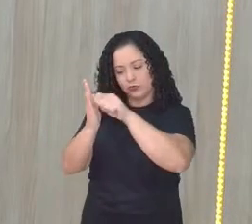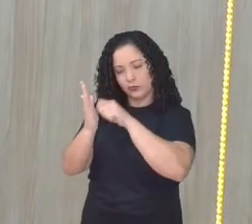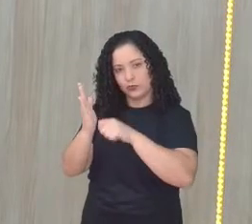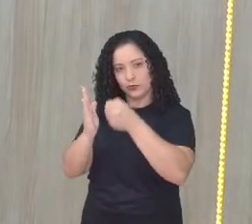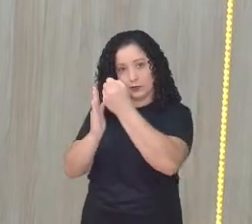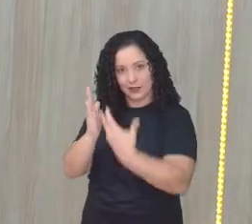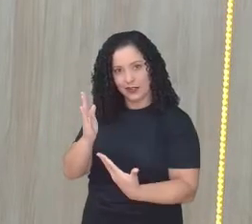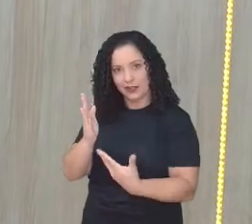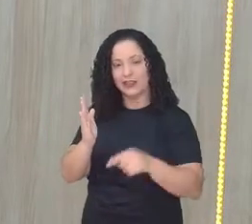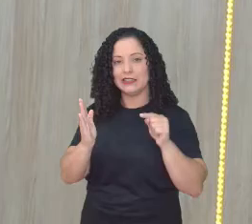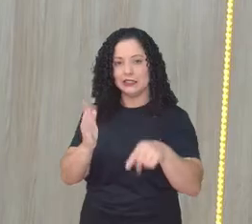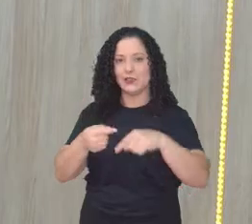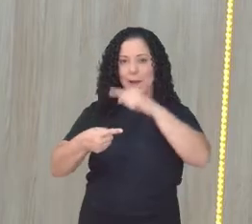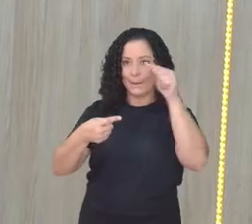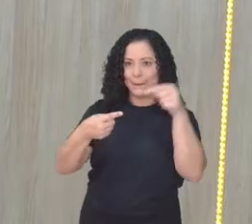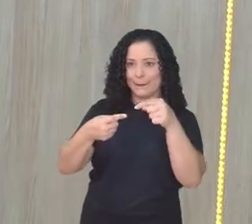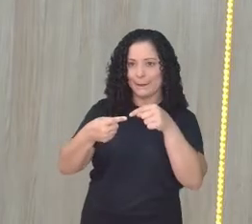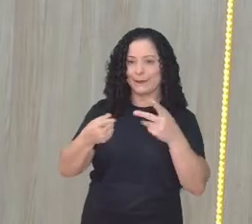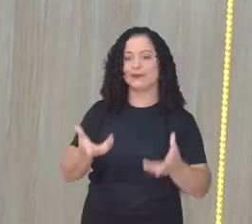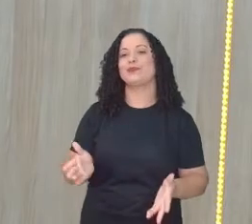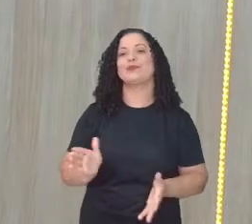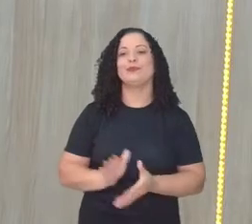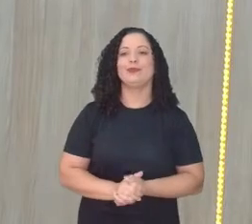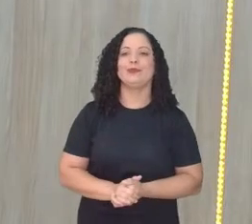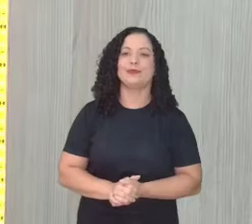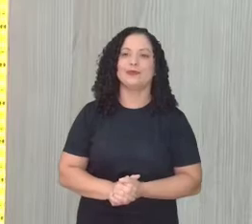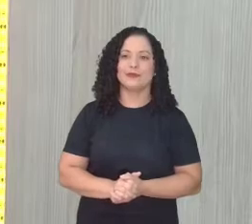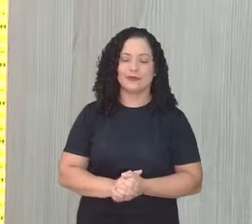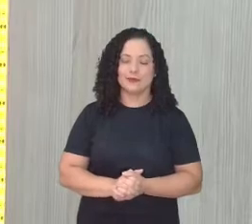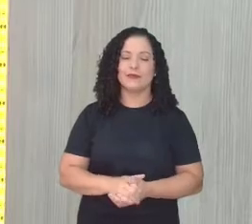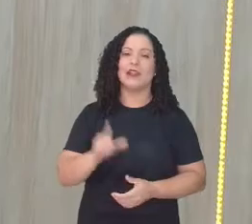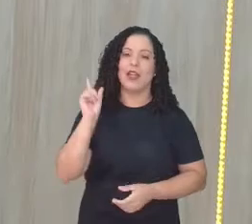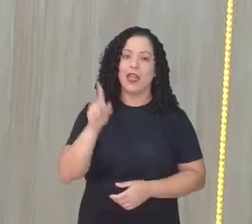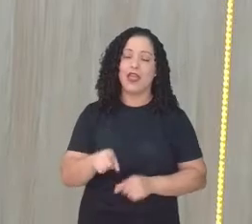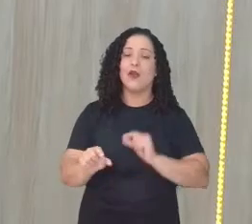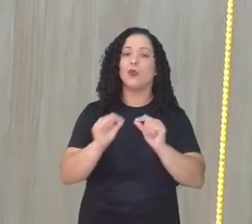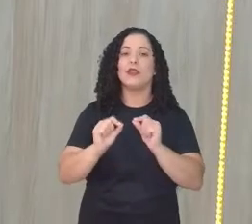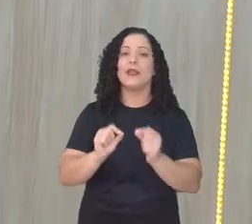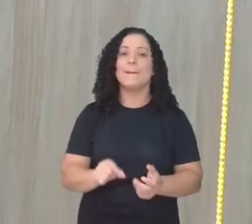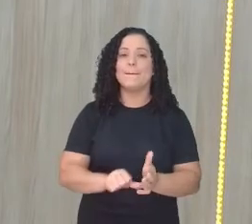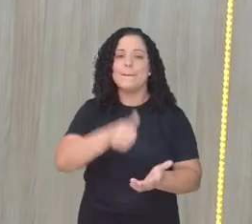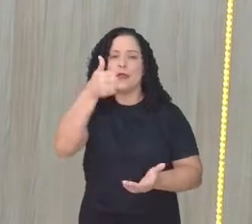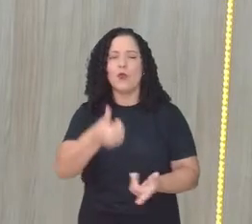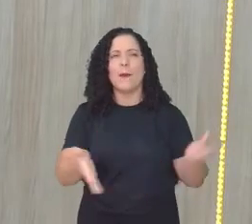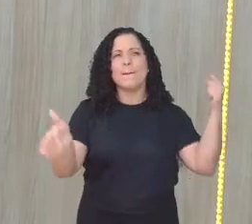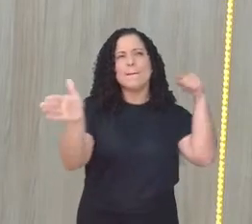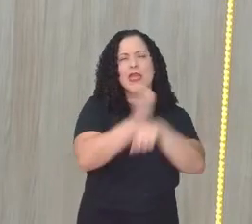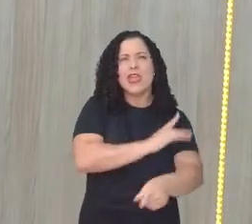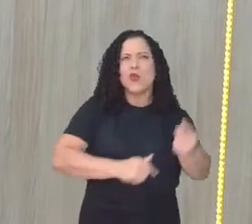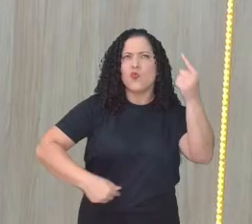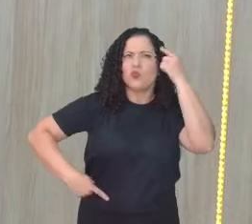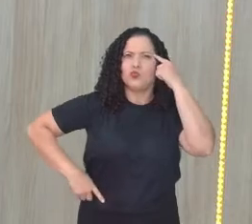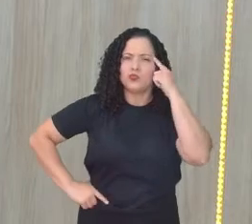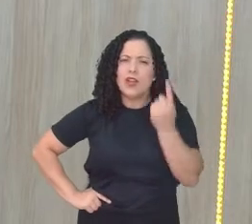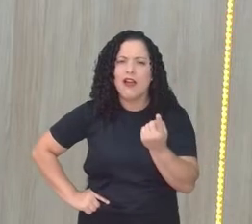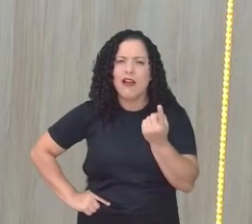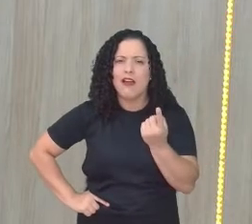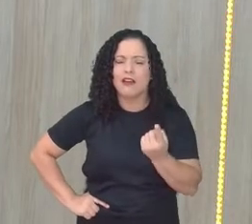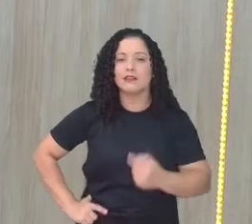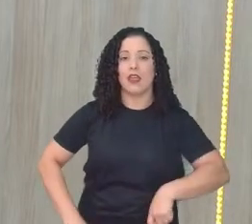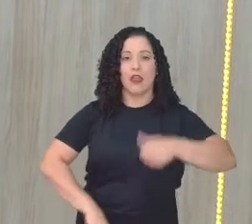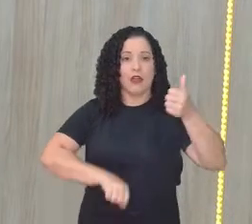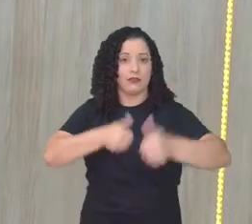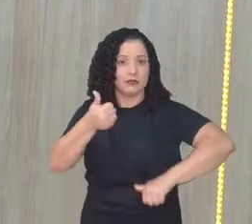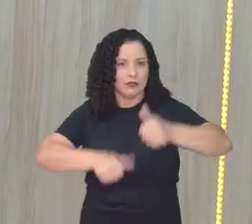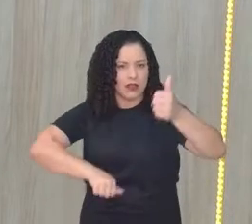vai chamar de empirismo. Tem que partir de uma pergunta, isso, né? parte de uma pergunta concreta, parte da análise de